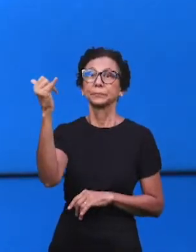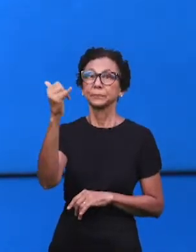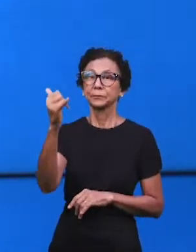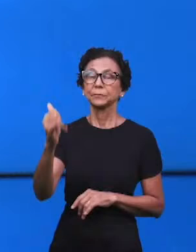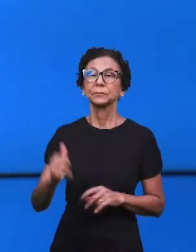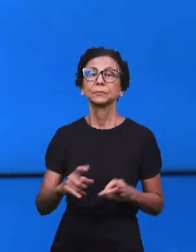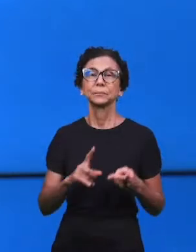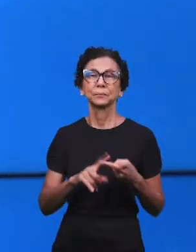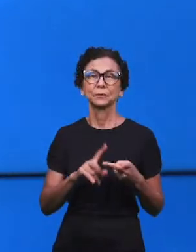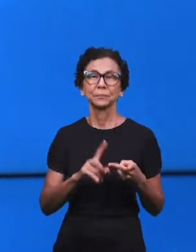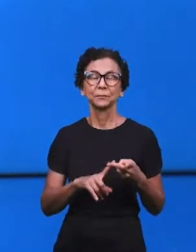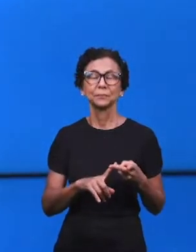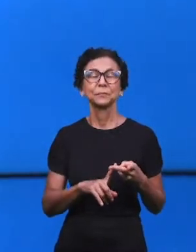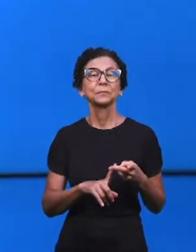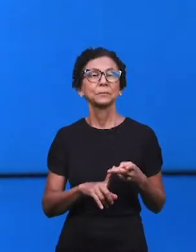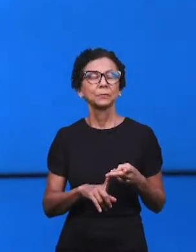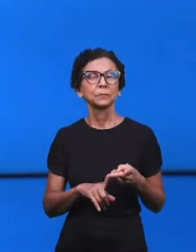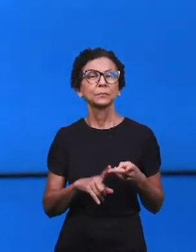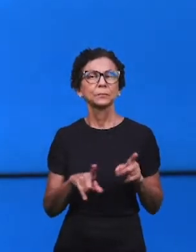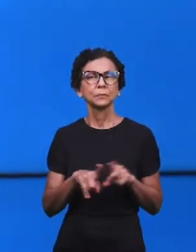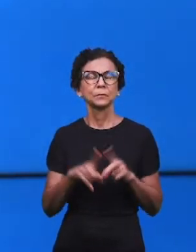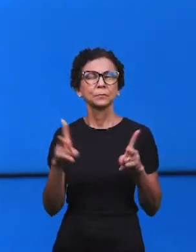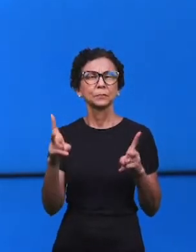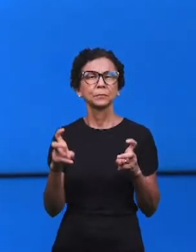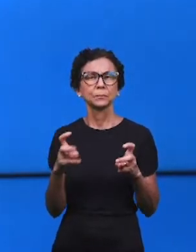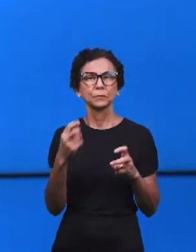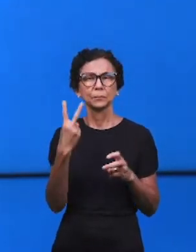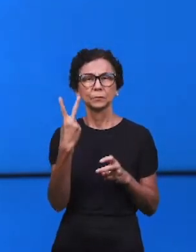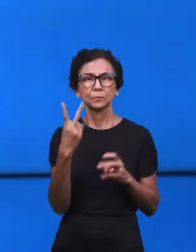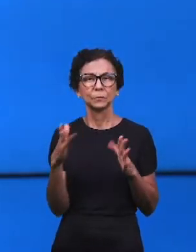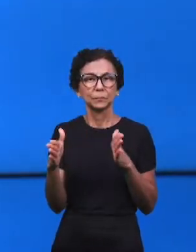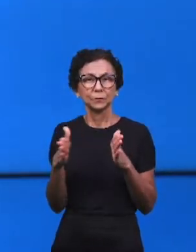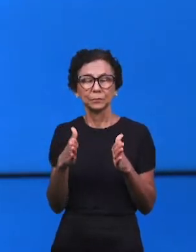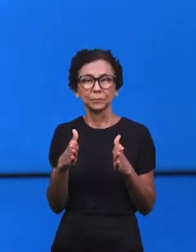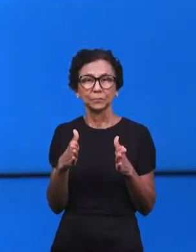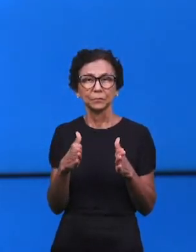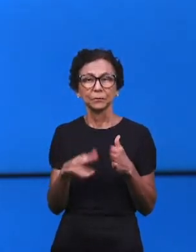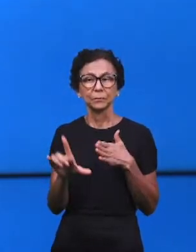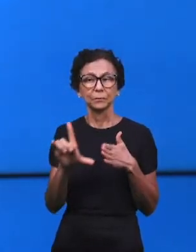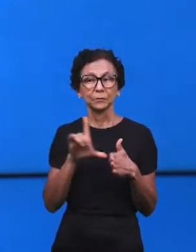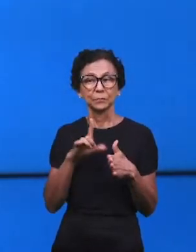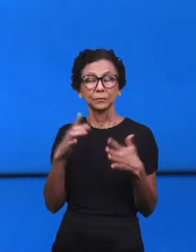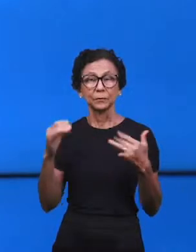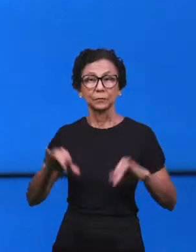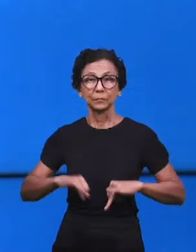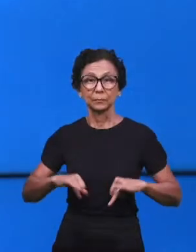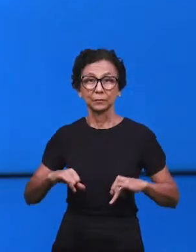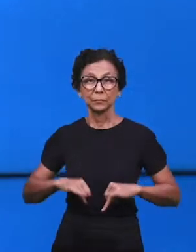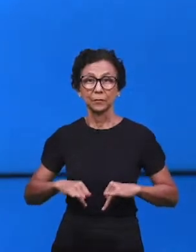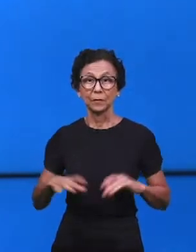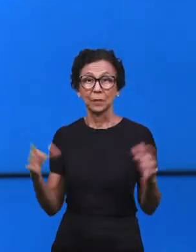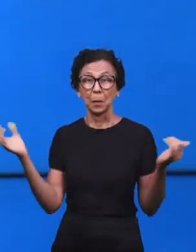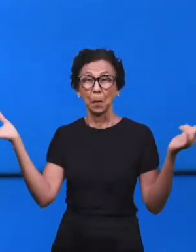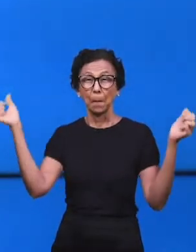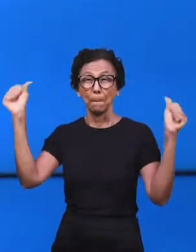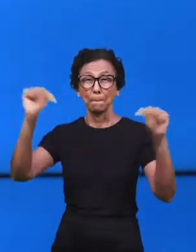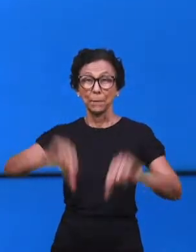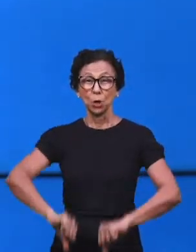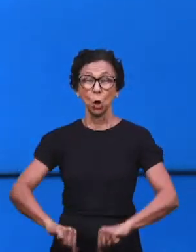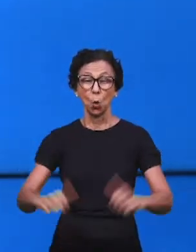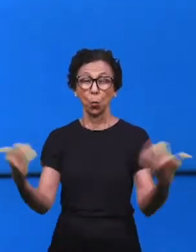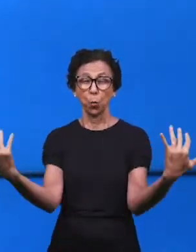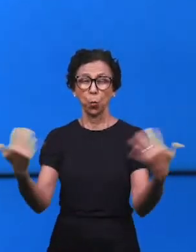Jesus. Depois o Samuel completou dizendo, podemos observar 2 períodos, a pré-tribulação e a grande tribulação.